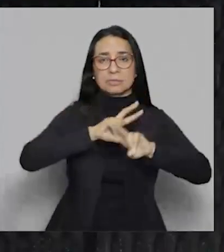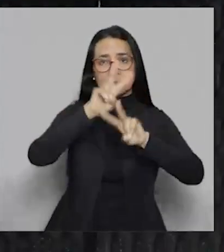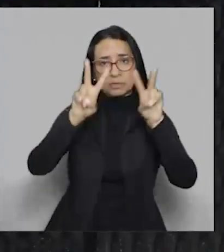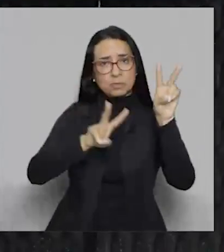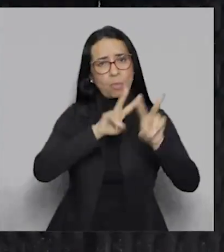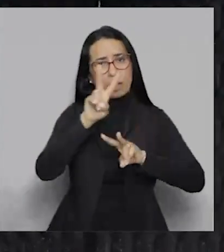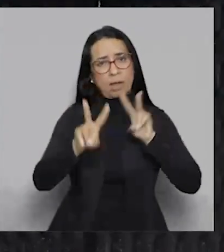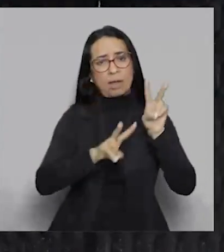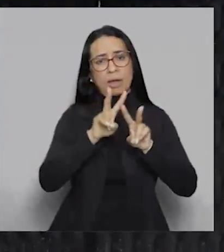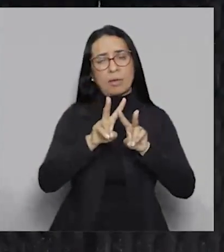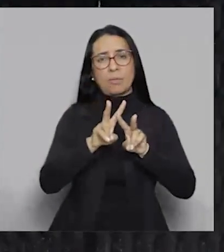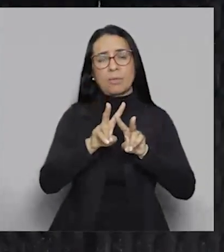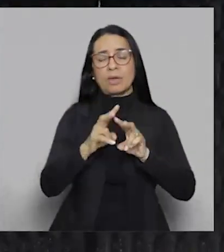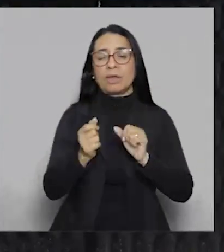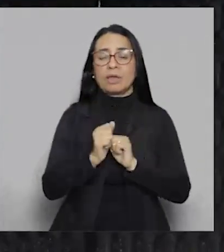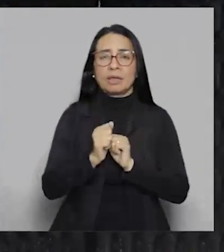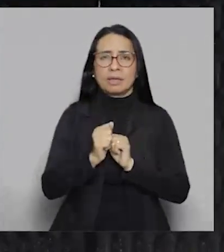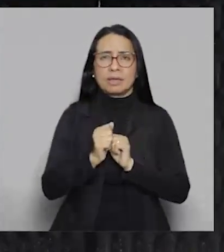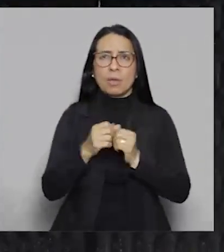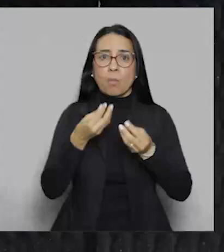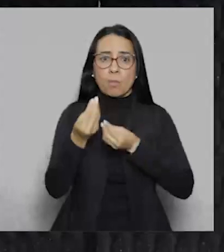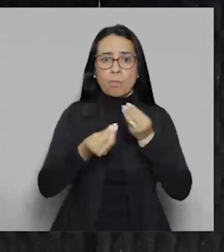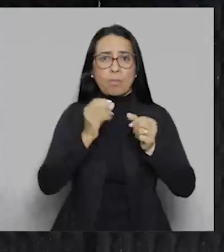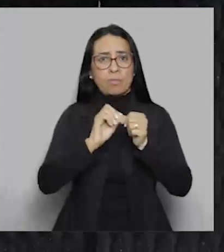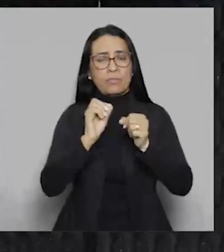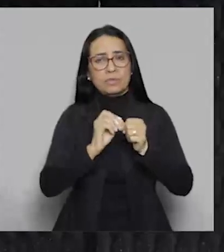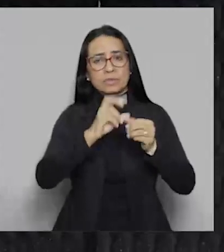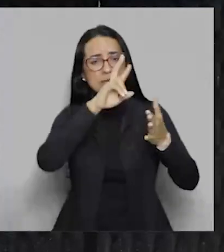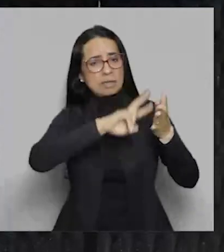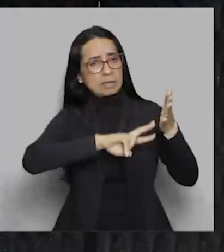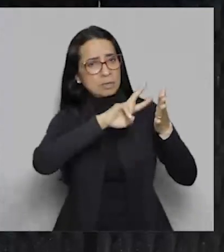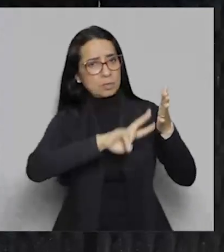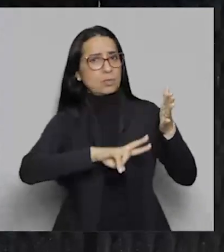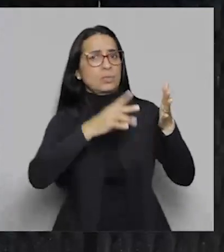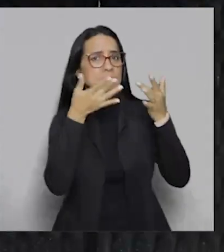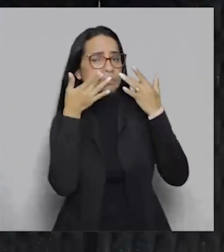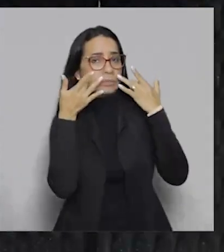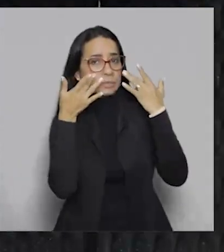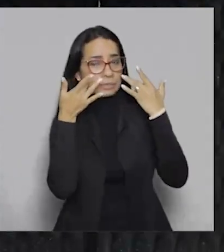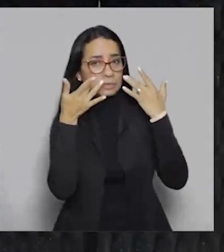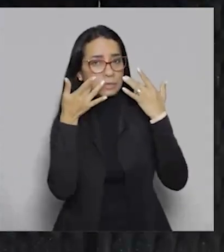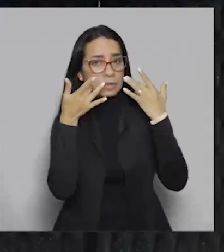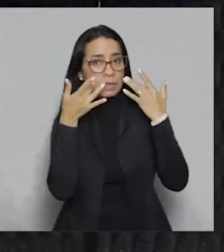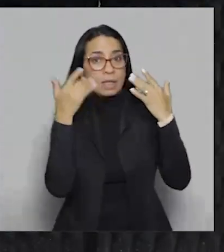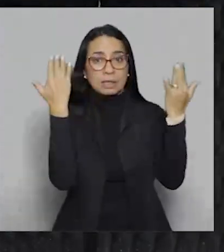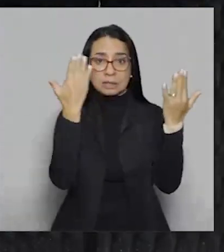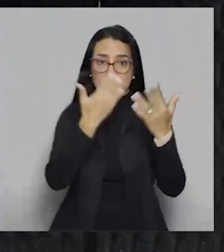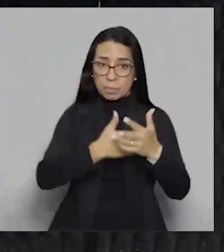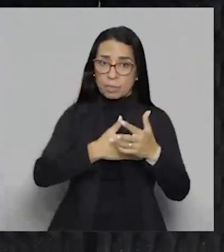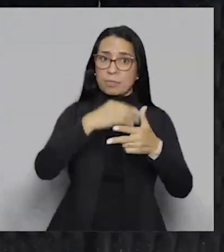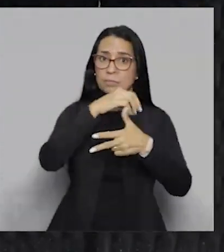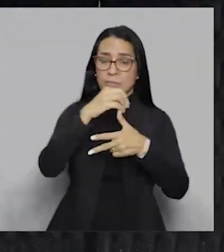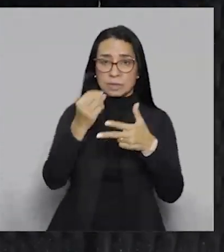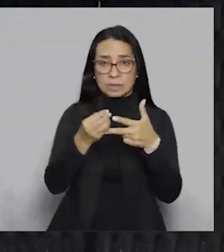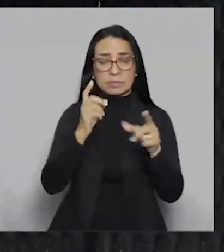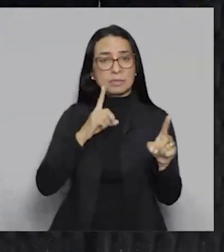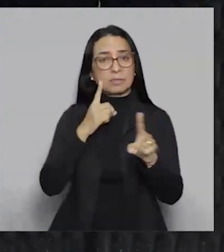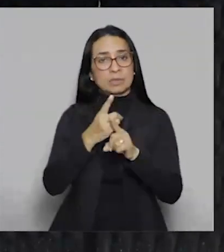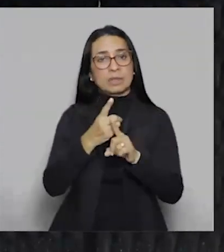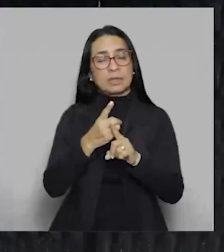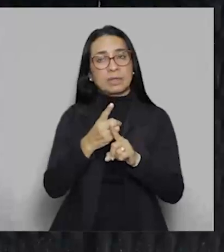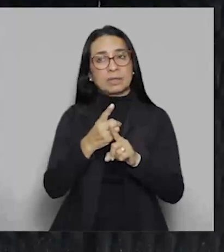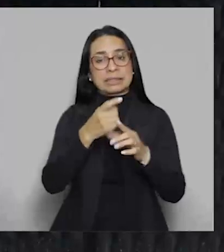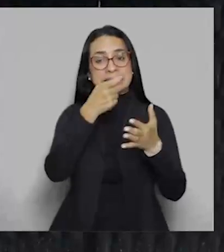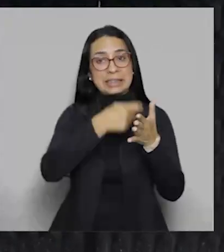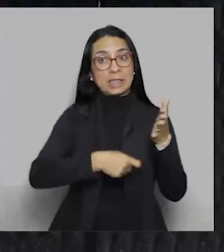obra. Leitura de uma obra, professor, mas como assim? Bom, em várias provas do Enem você vai encontrar assim, ó, texto 1, texto